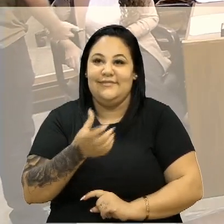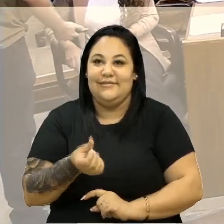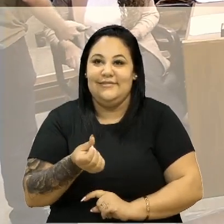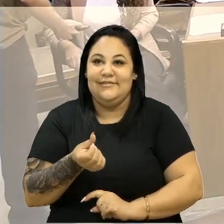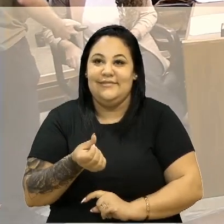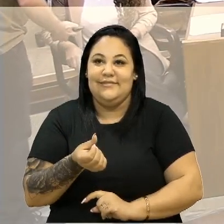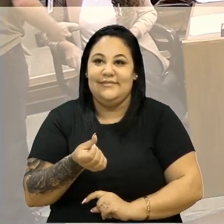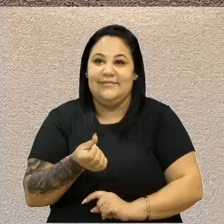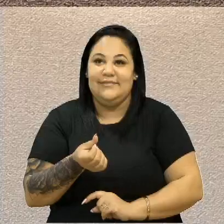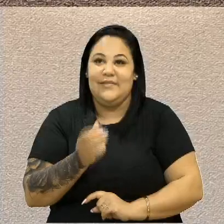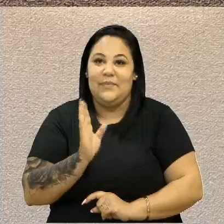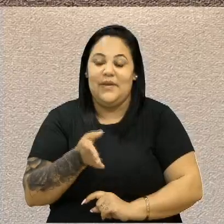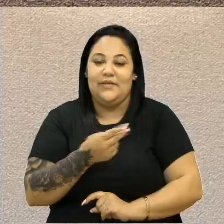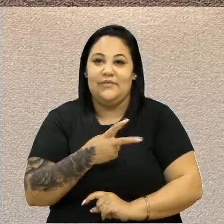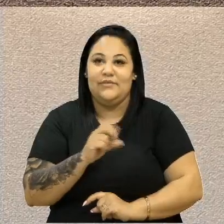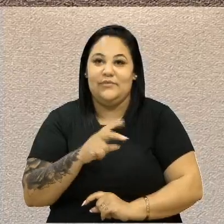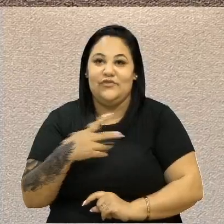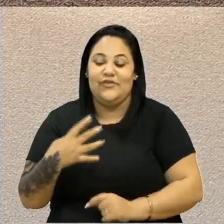116/2024.